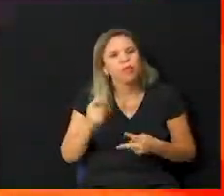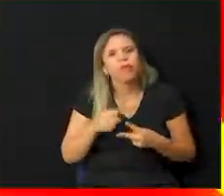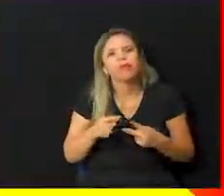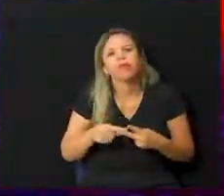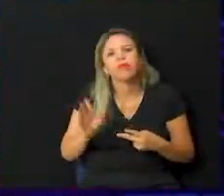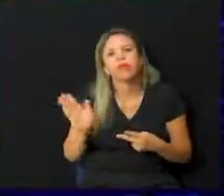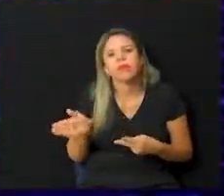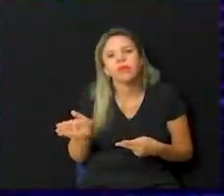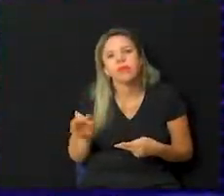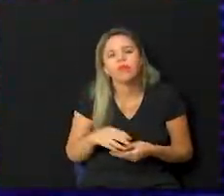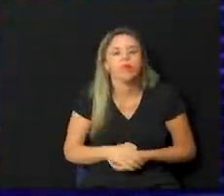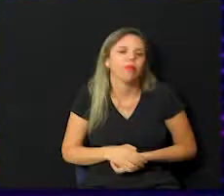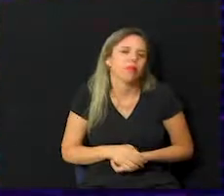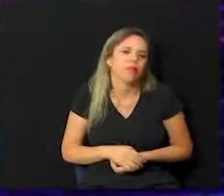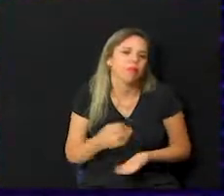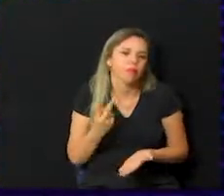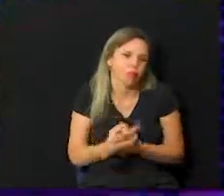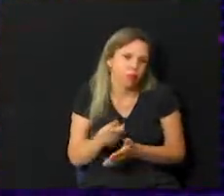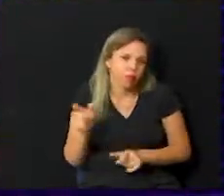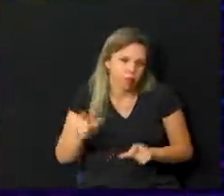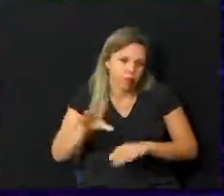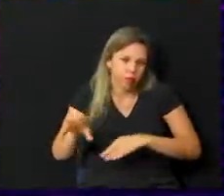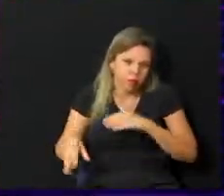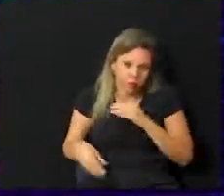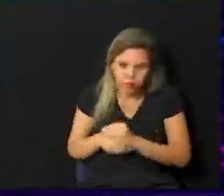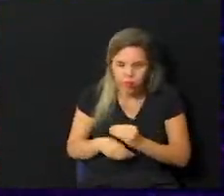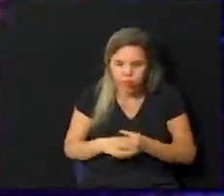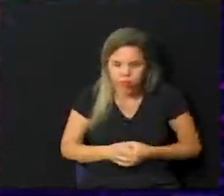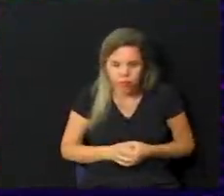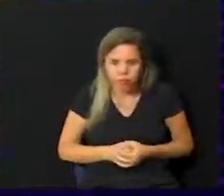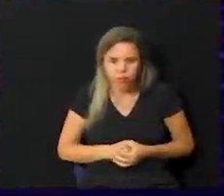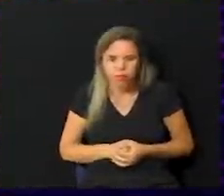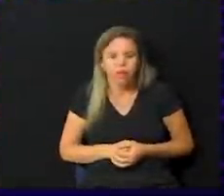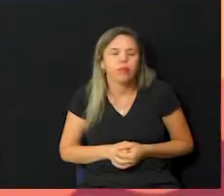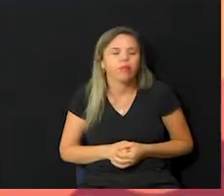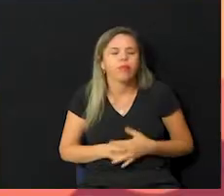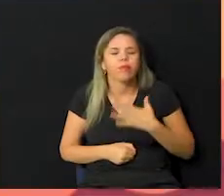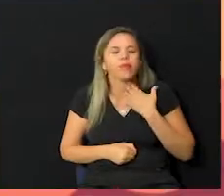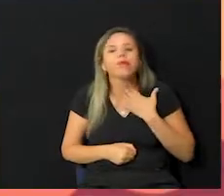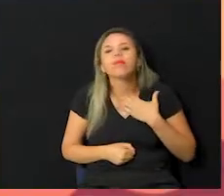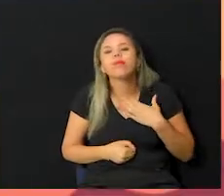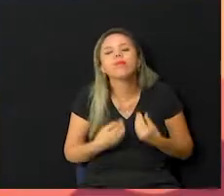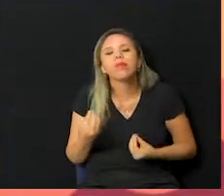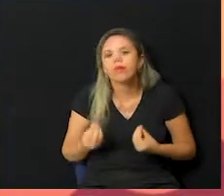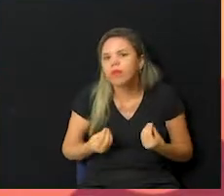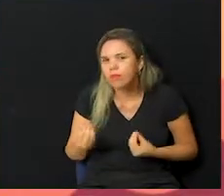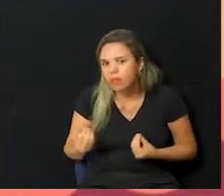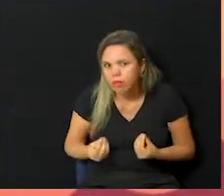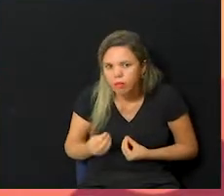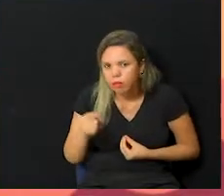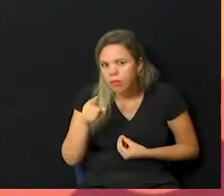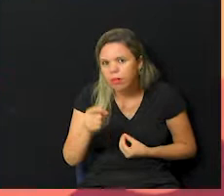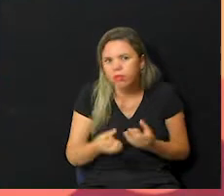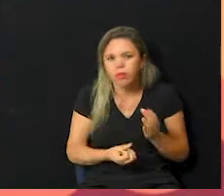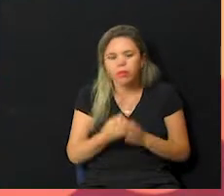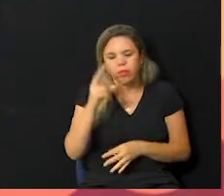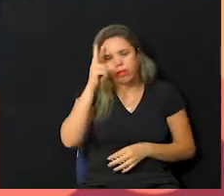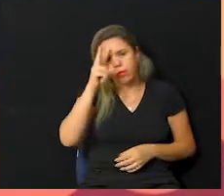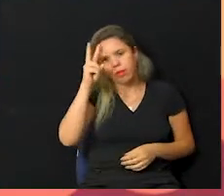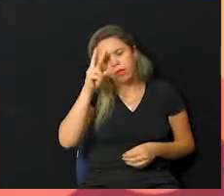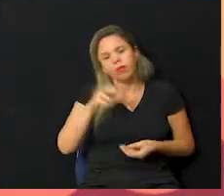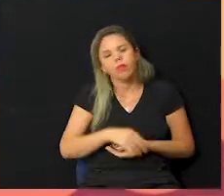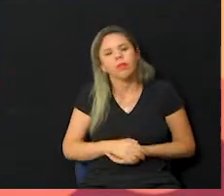são dois lados. É como se fossem dois lados da mesma pessoa que se complementam, sabe? Entendi. E aí, você criar